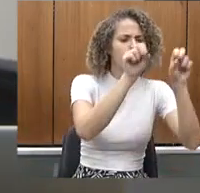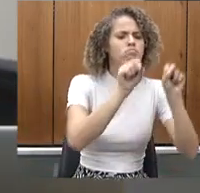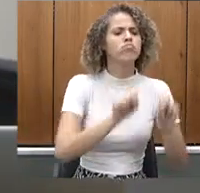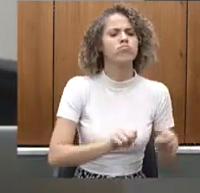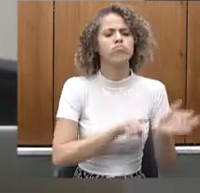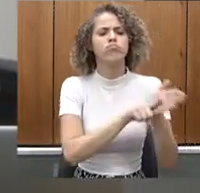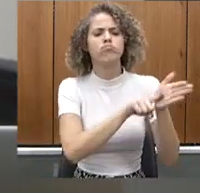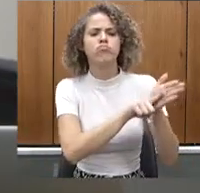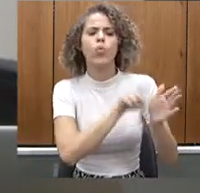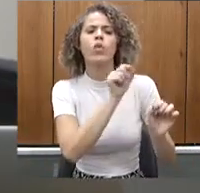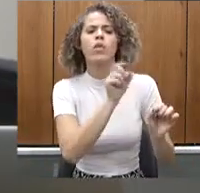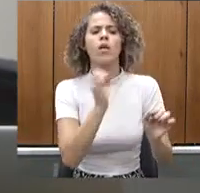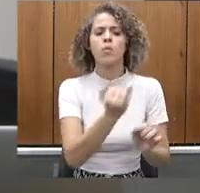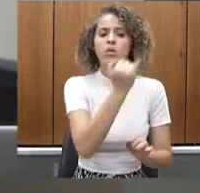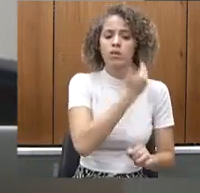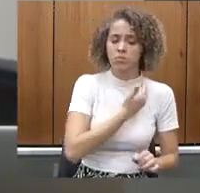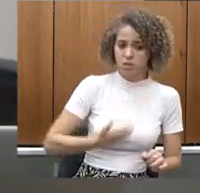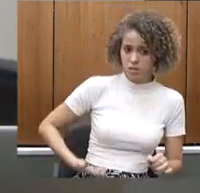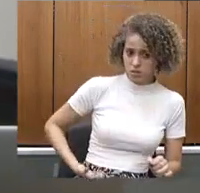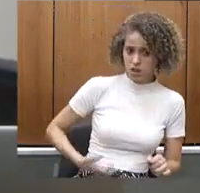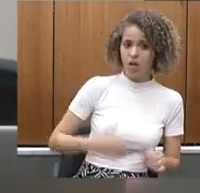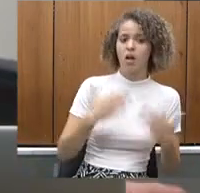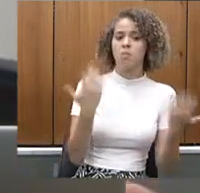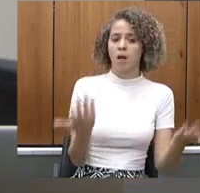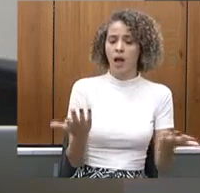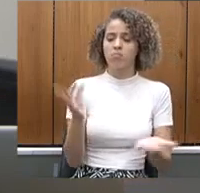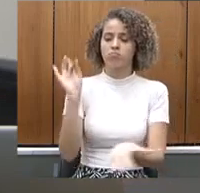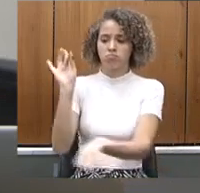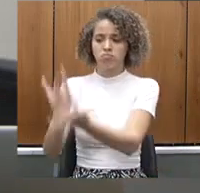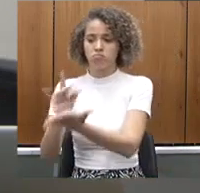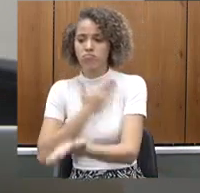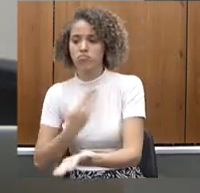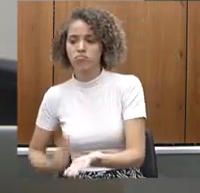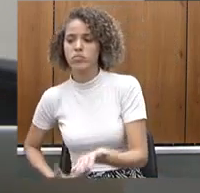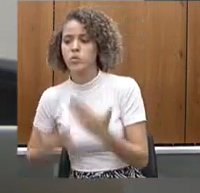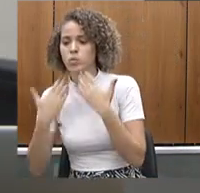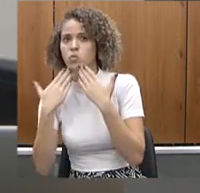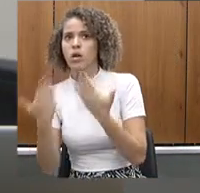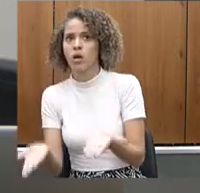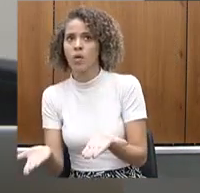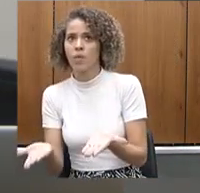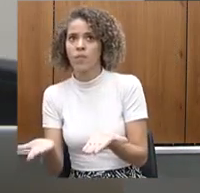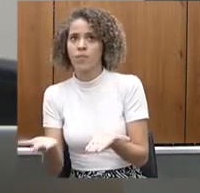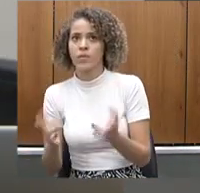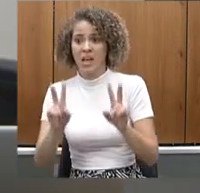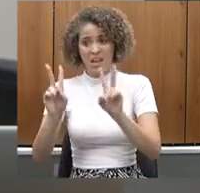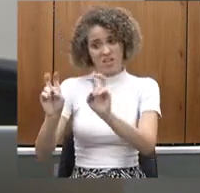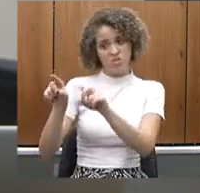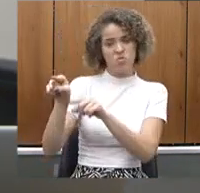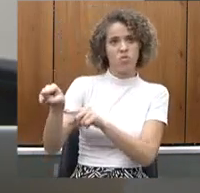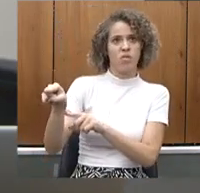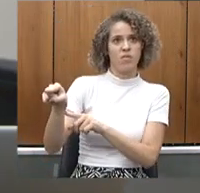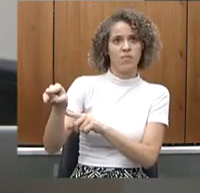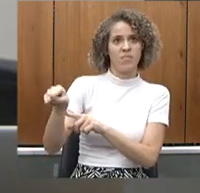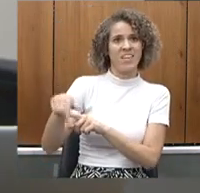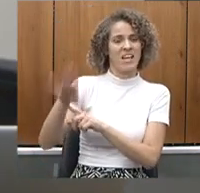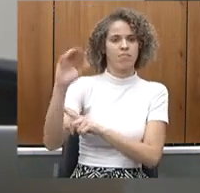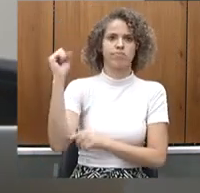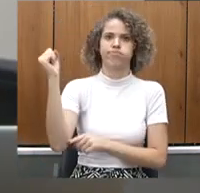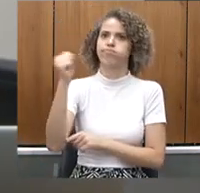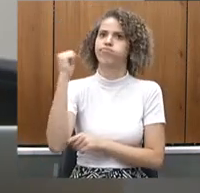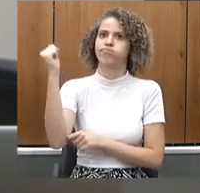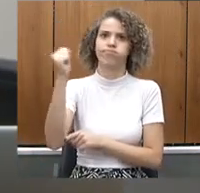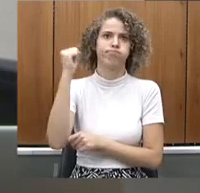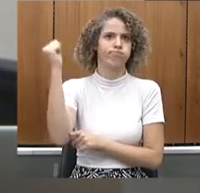estado mas eu não posso ter resposta oficial do governo empurrando para um lado e para o outro de um assunto que é o mais grave